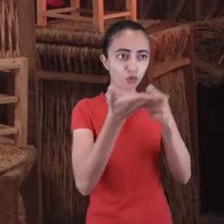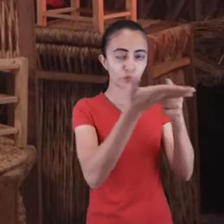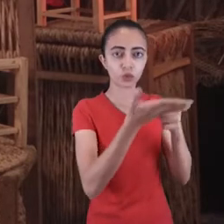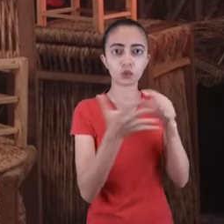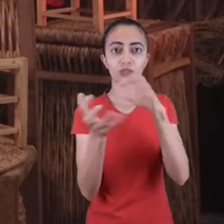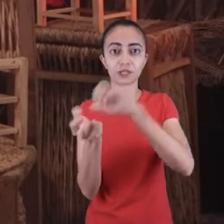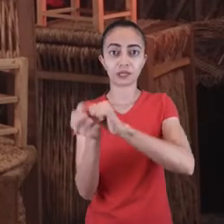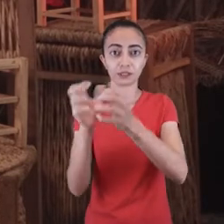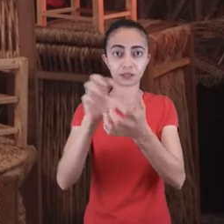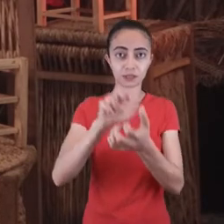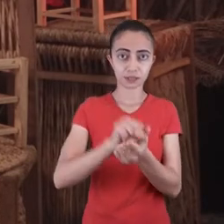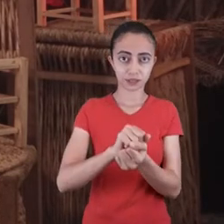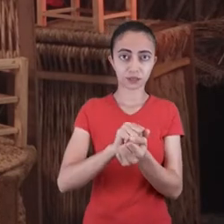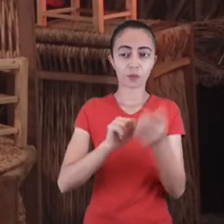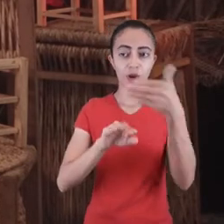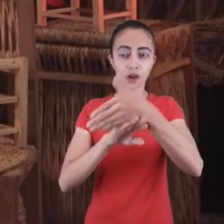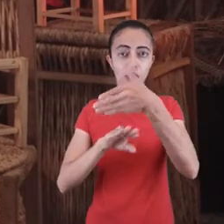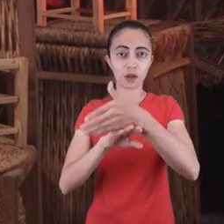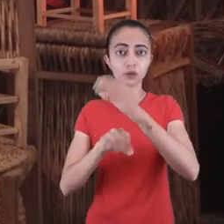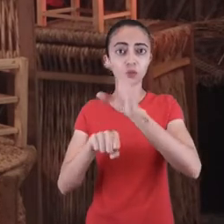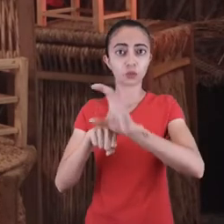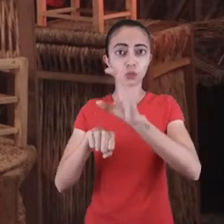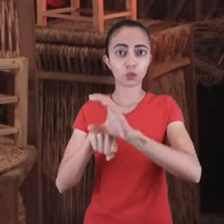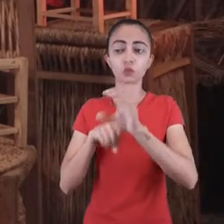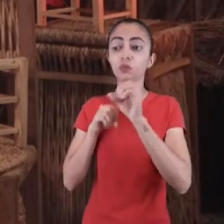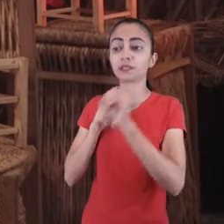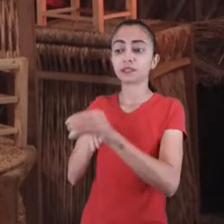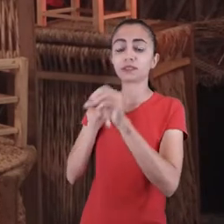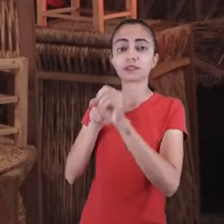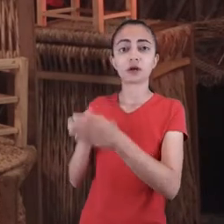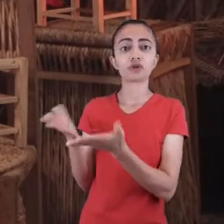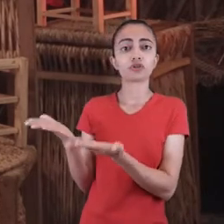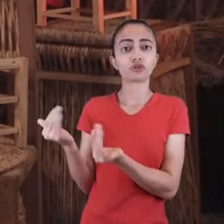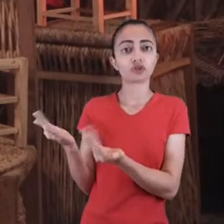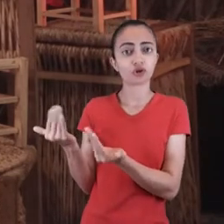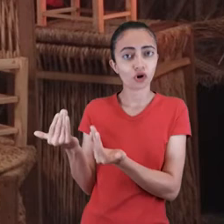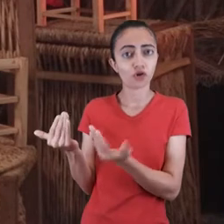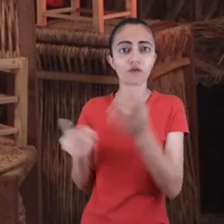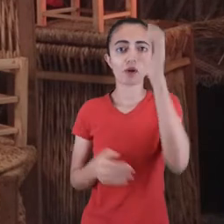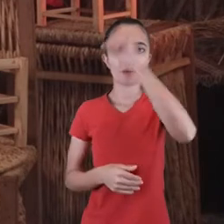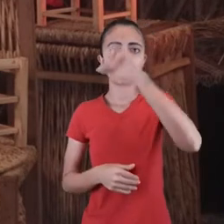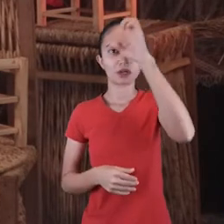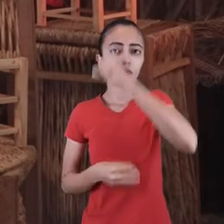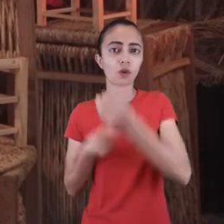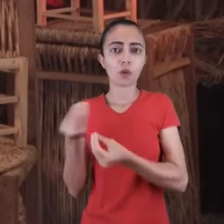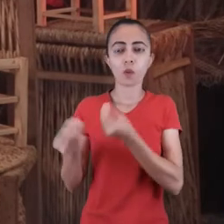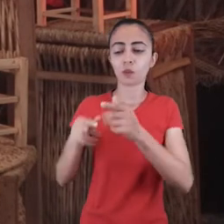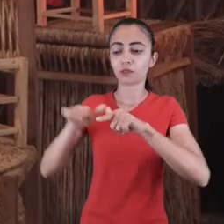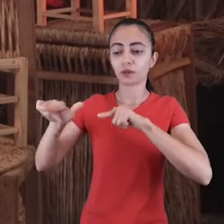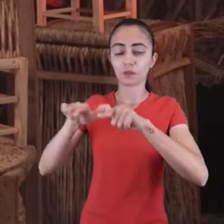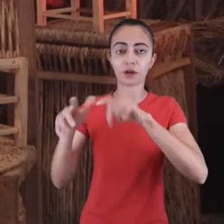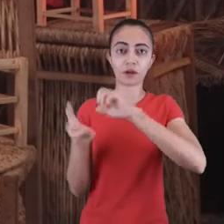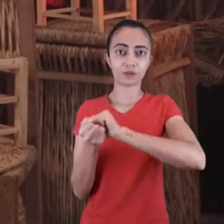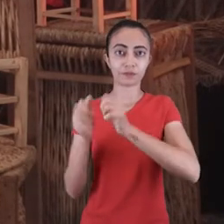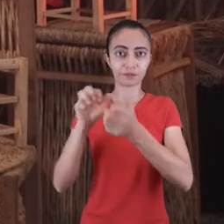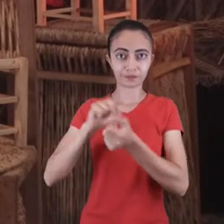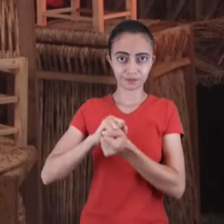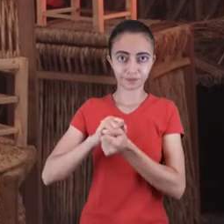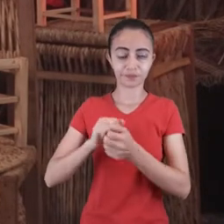artesãos para fazer um curso e ensinar os jovens a aprender a trabalhar com artesanato.